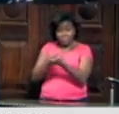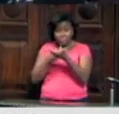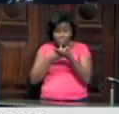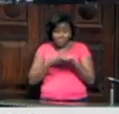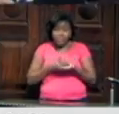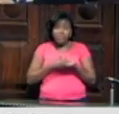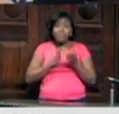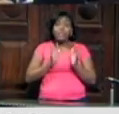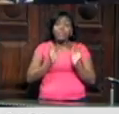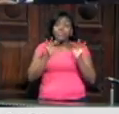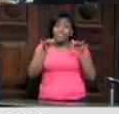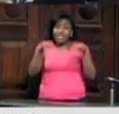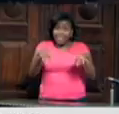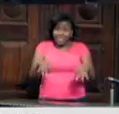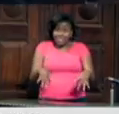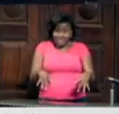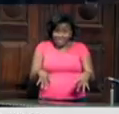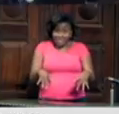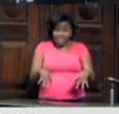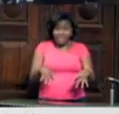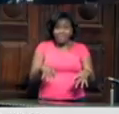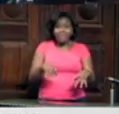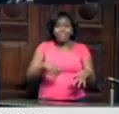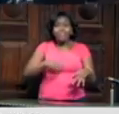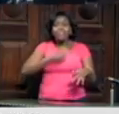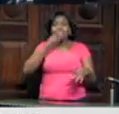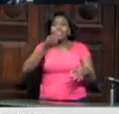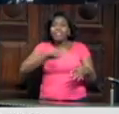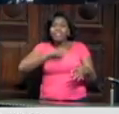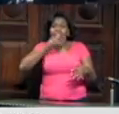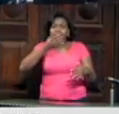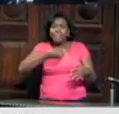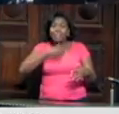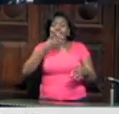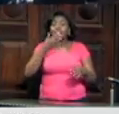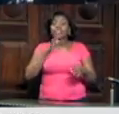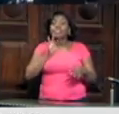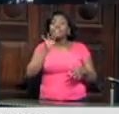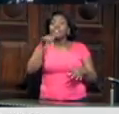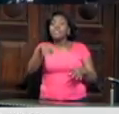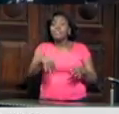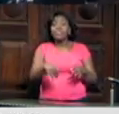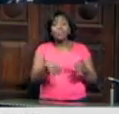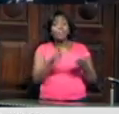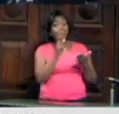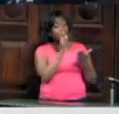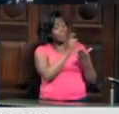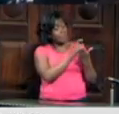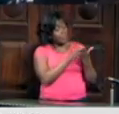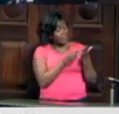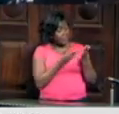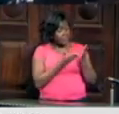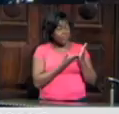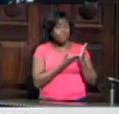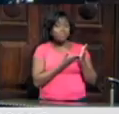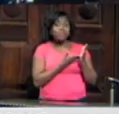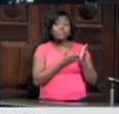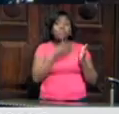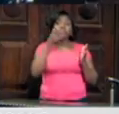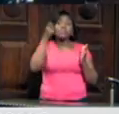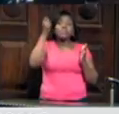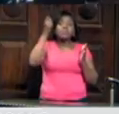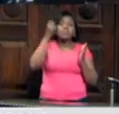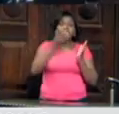de encerrar estas palavras com as palavras do primeiro cronista